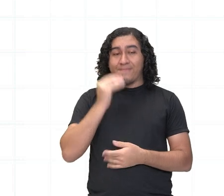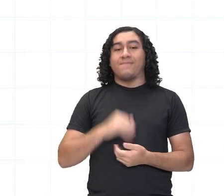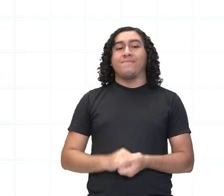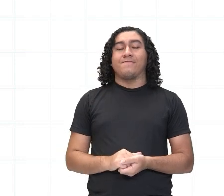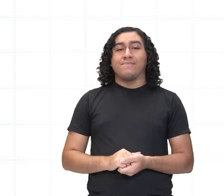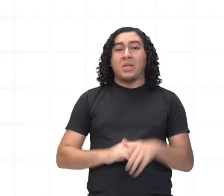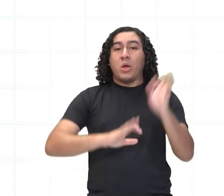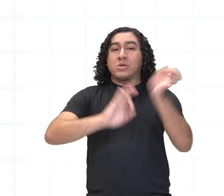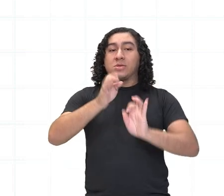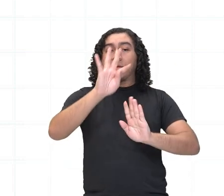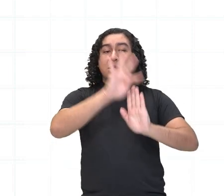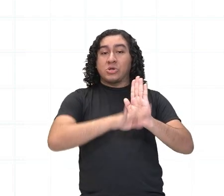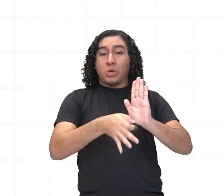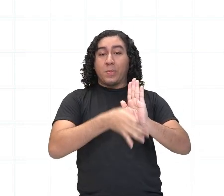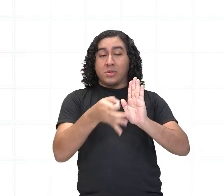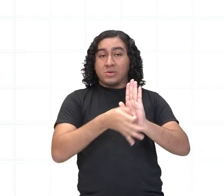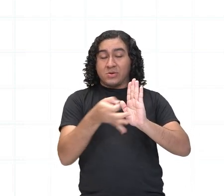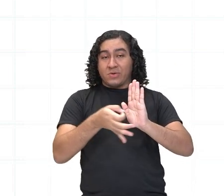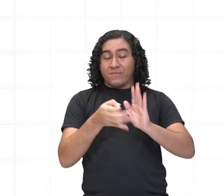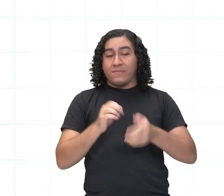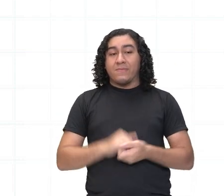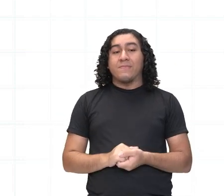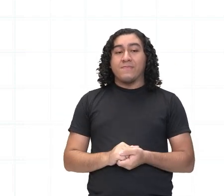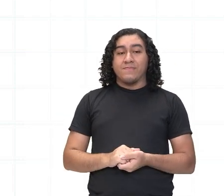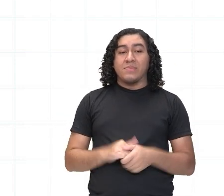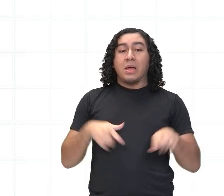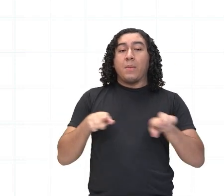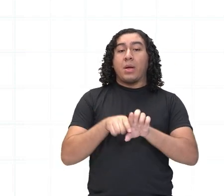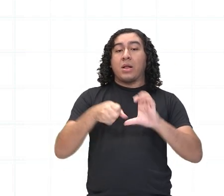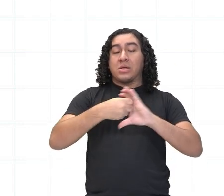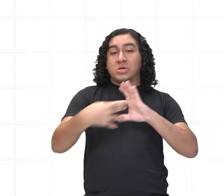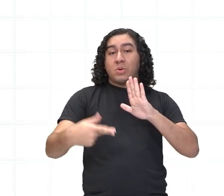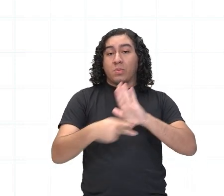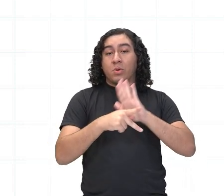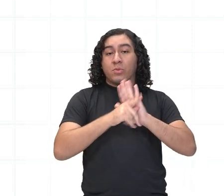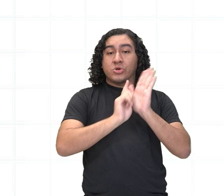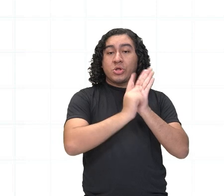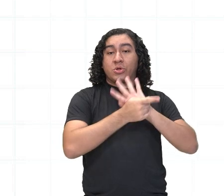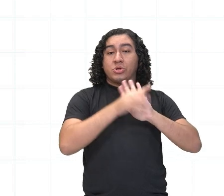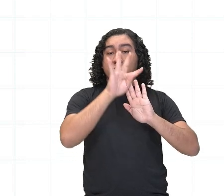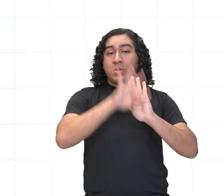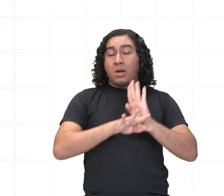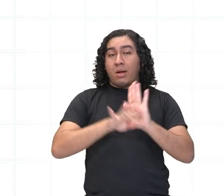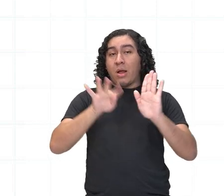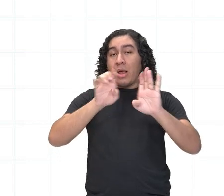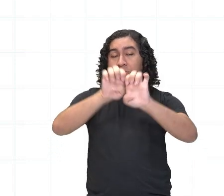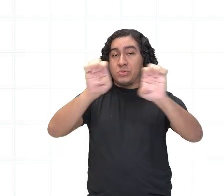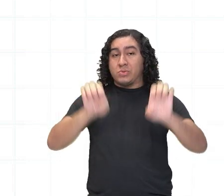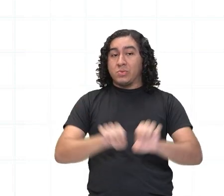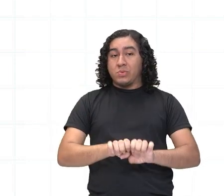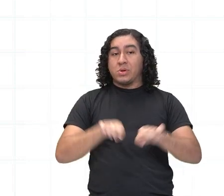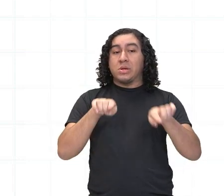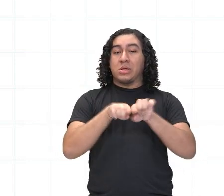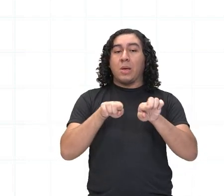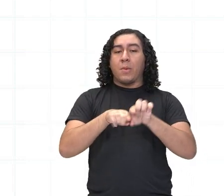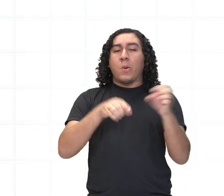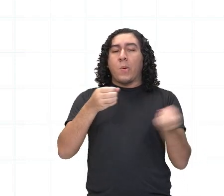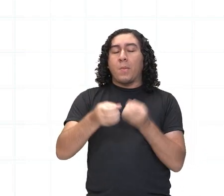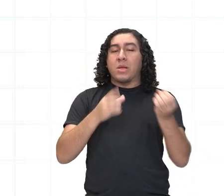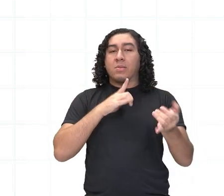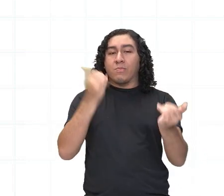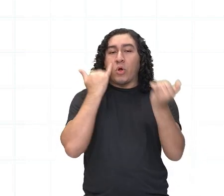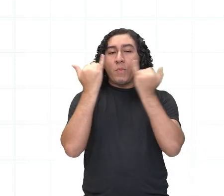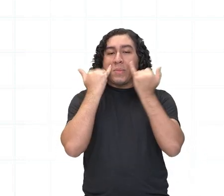de textos argumentativos e apreciativos, características do gênero, elementos estruturais, posicionamentos